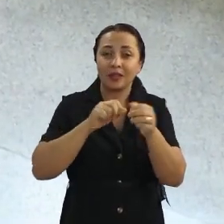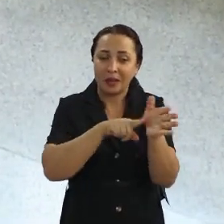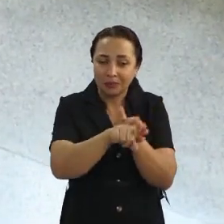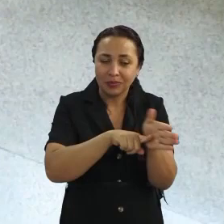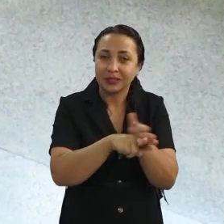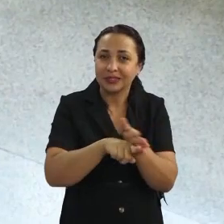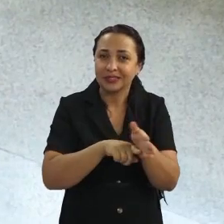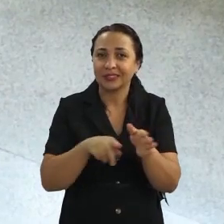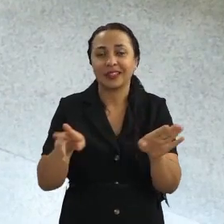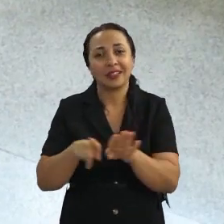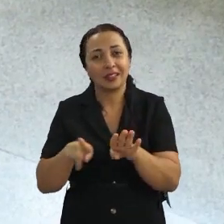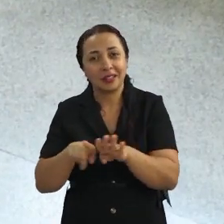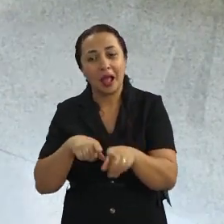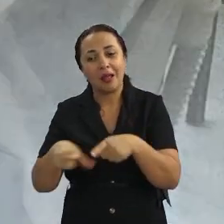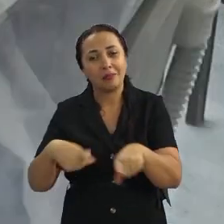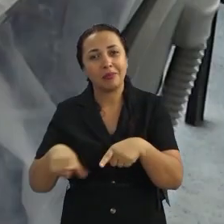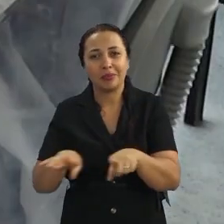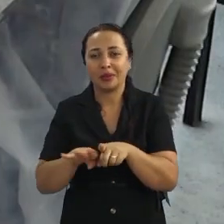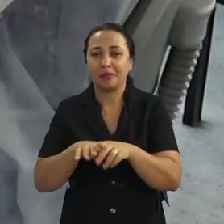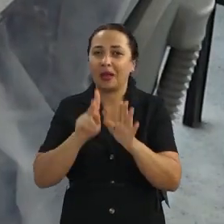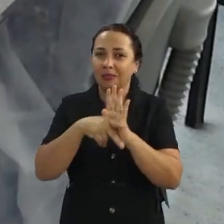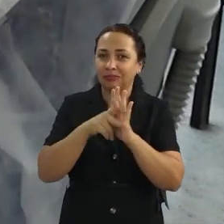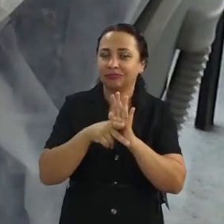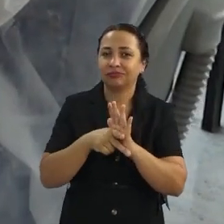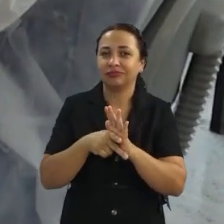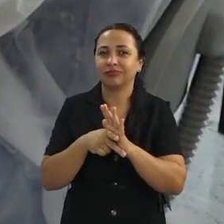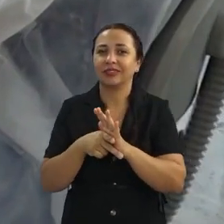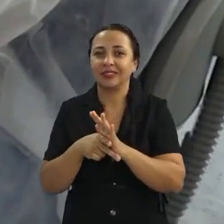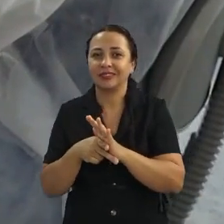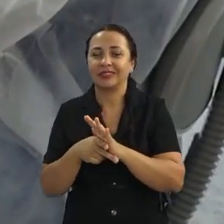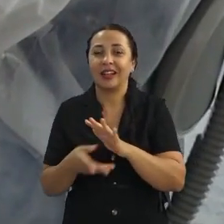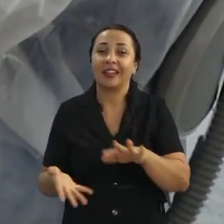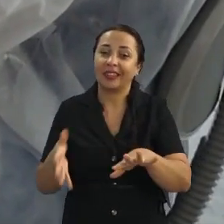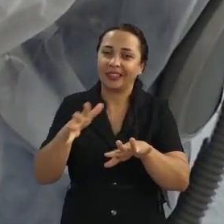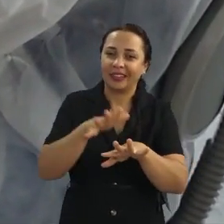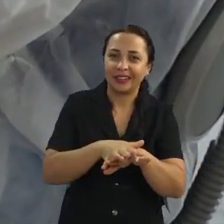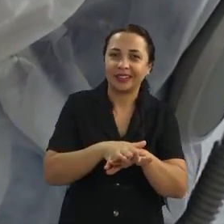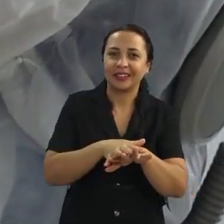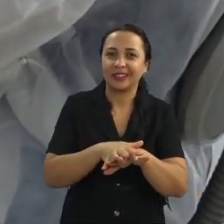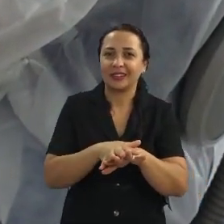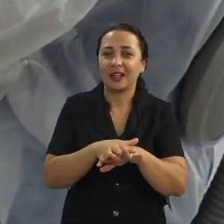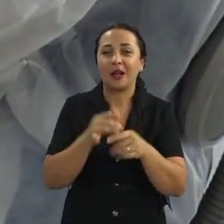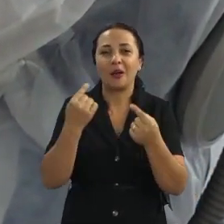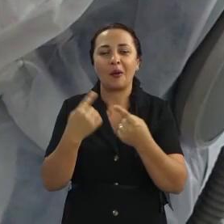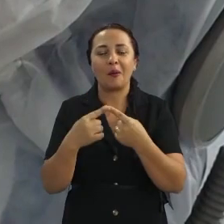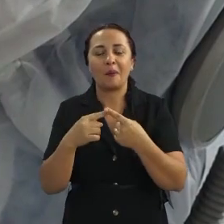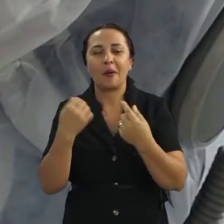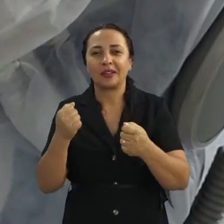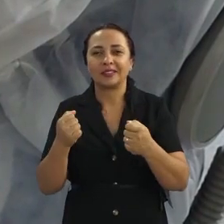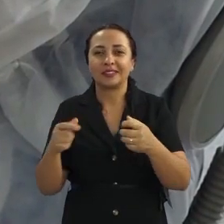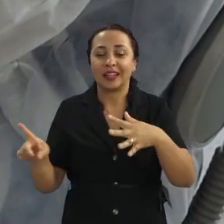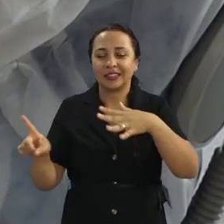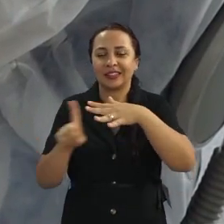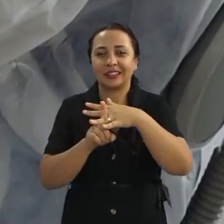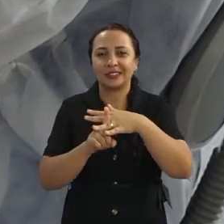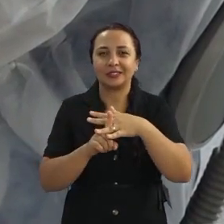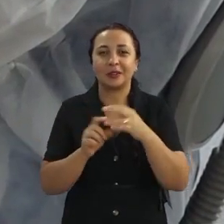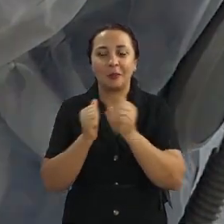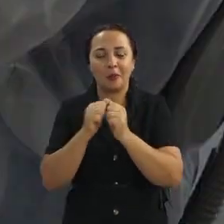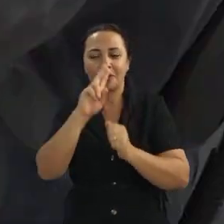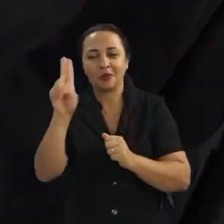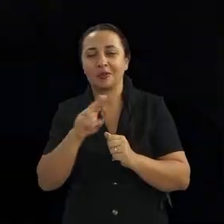que trabalhamos também junto com o projeto de extensão das práticas integrativas que tem música terapia isso pode ser utilizado por qualquer